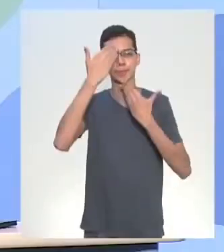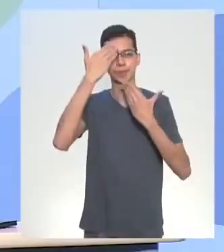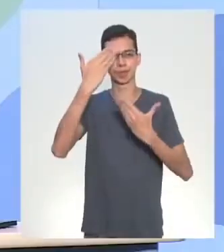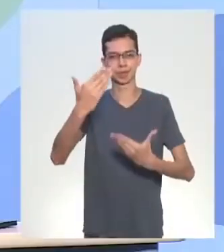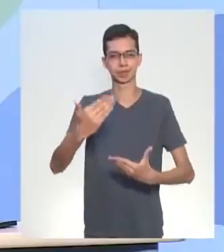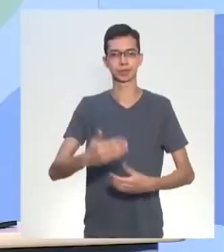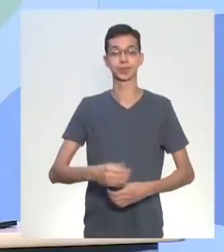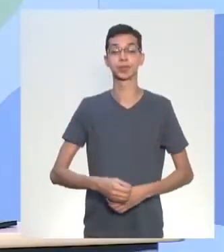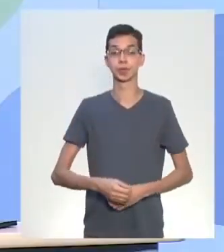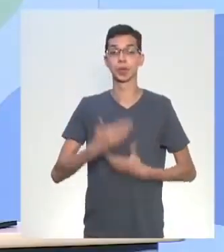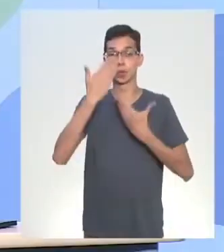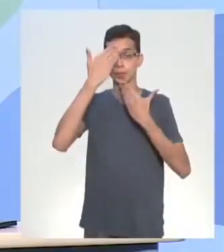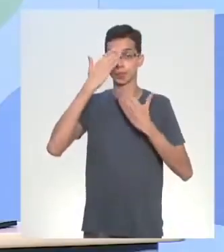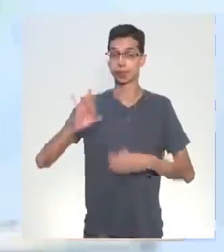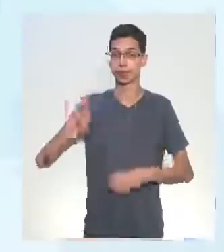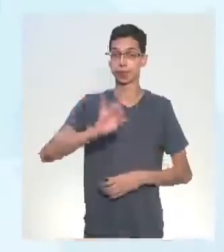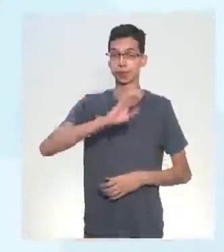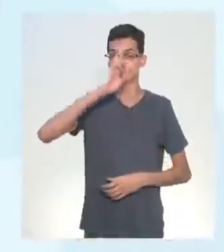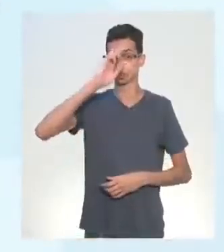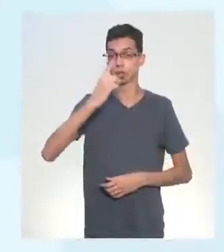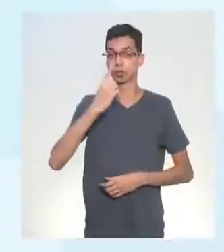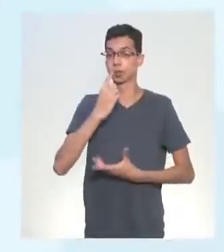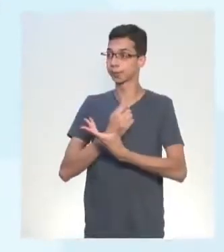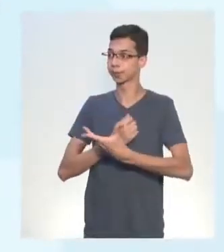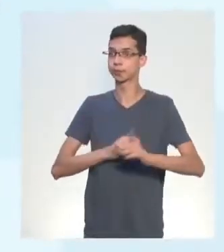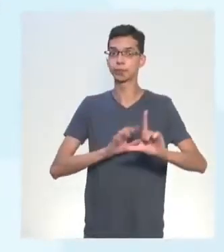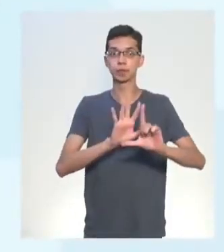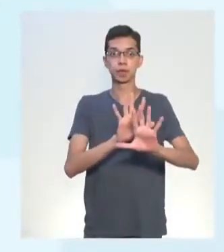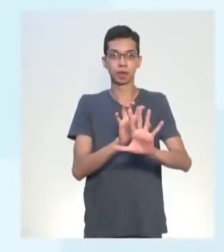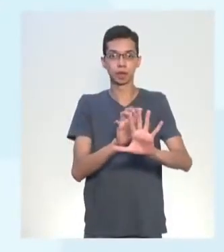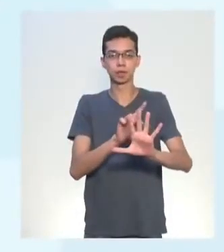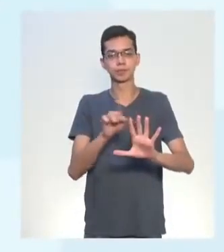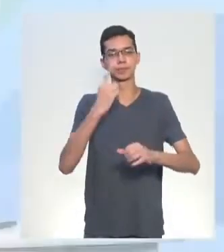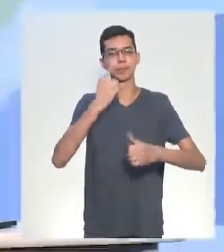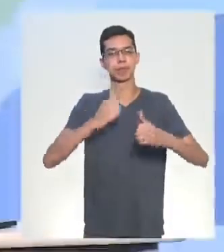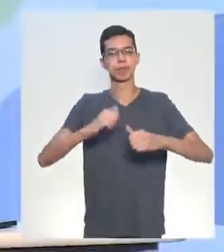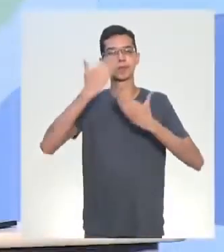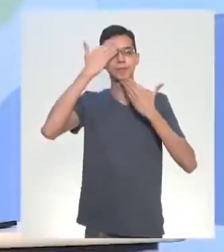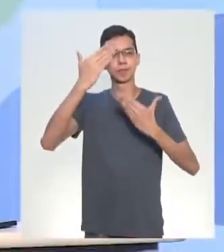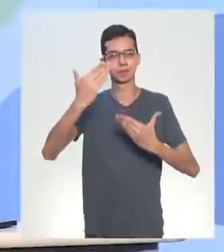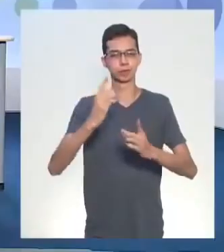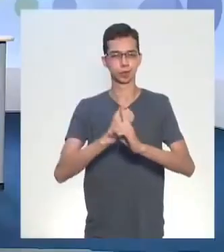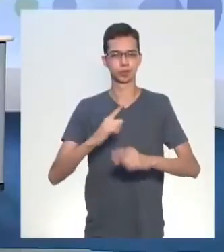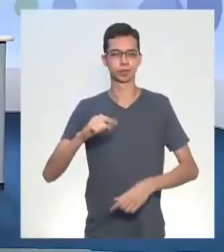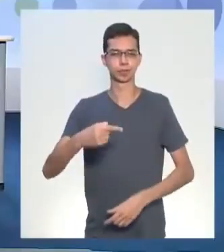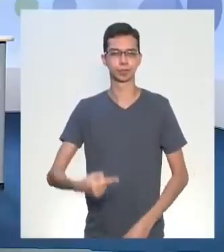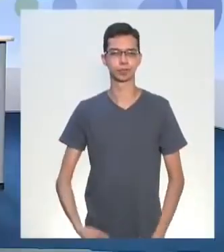Até a próxima, obrigado. Nosso diretor vai colocar o QR Code para vocês fazerem aquela análise. Obrigado. Até a próxima, Viviane.